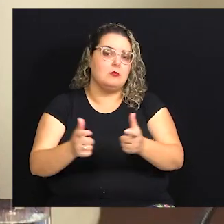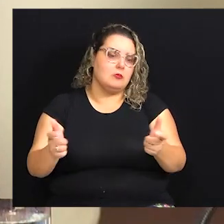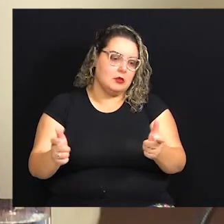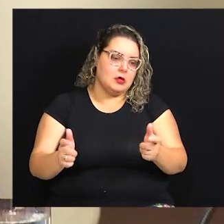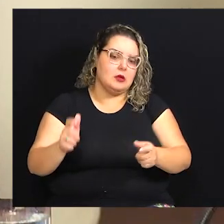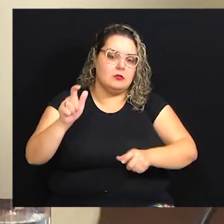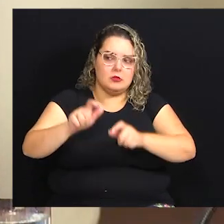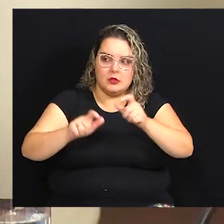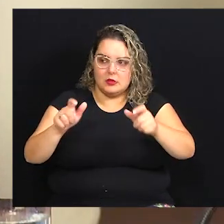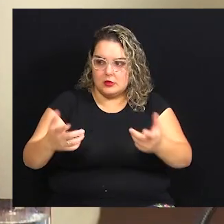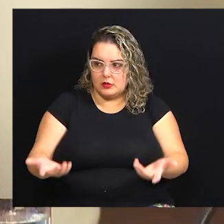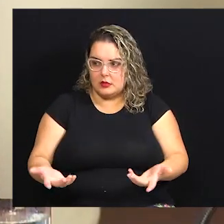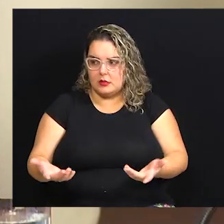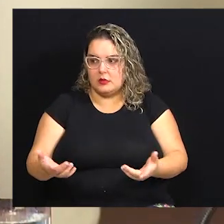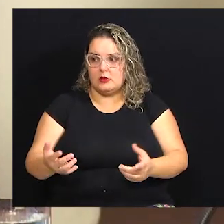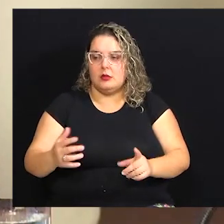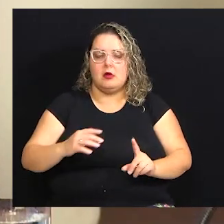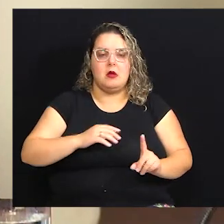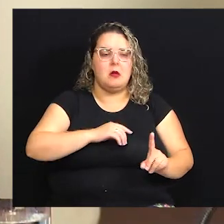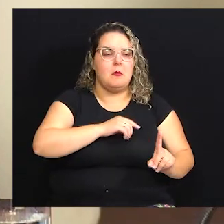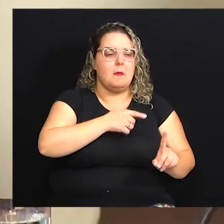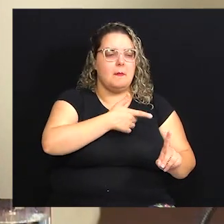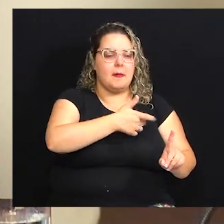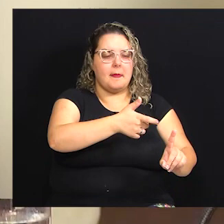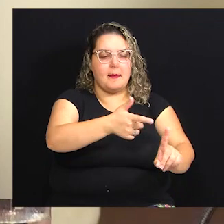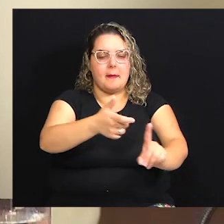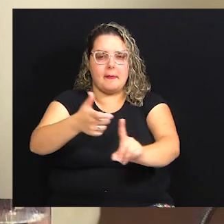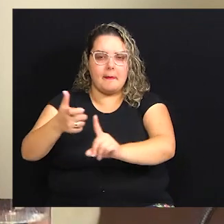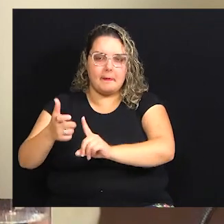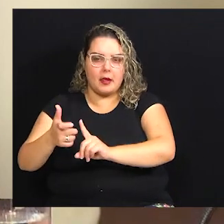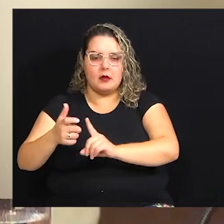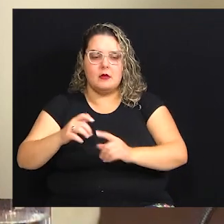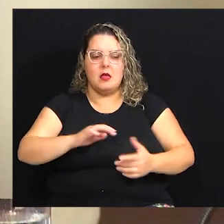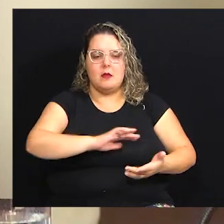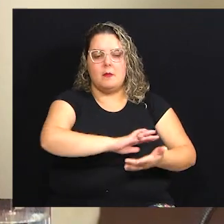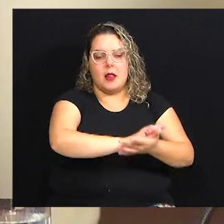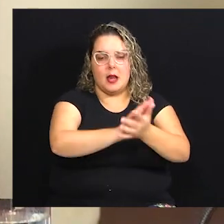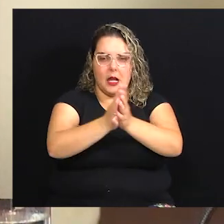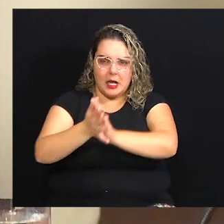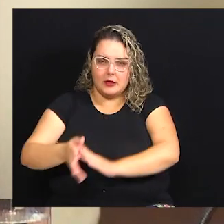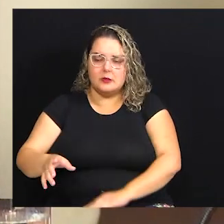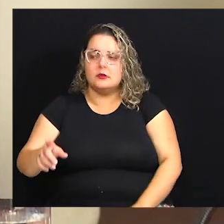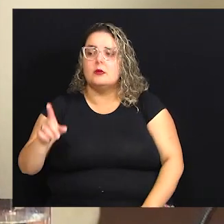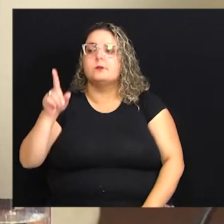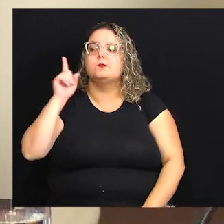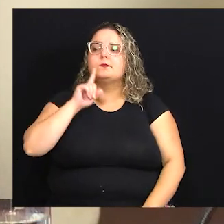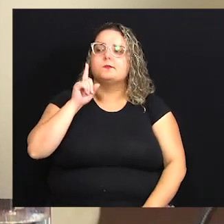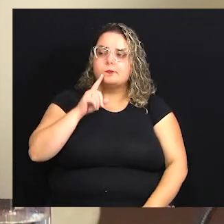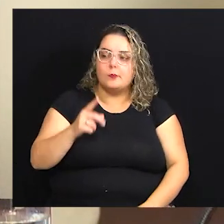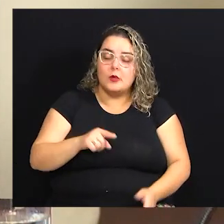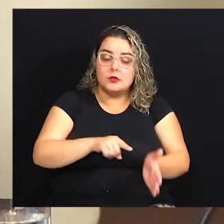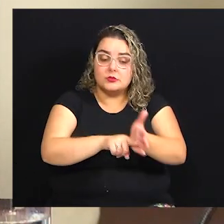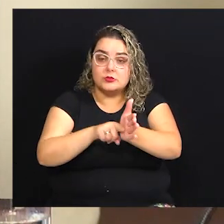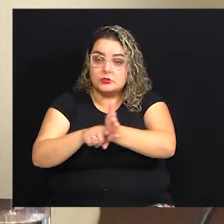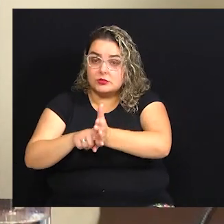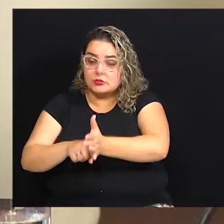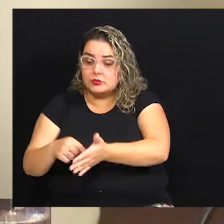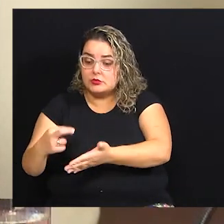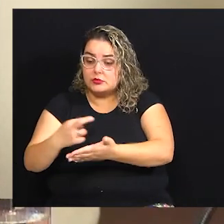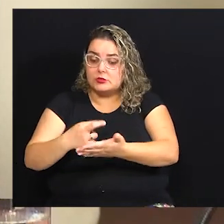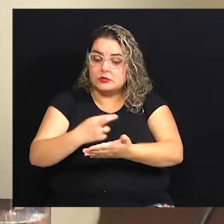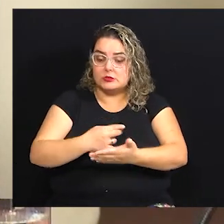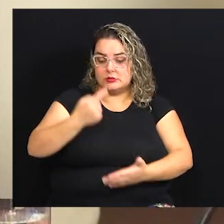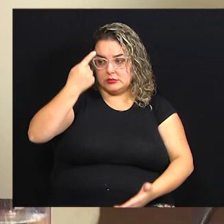parte desses assassinatos em massa nos Estados Unidos, depois se investiga e se chega nessas pessoas que têm